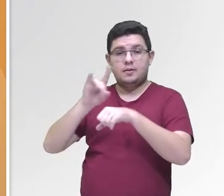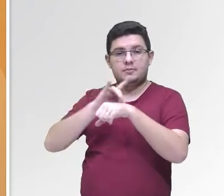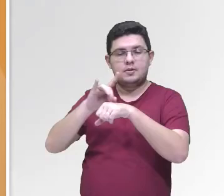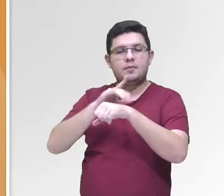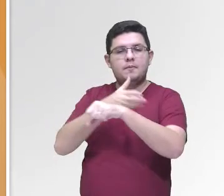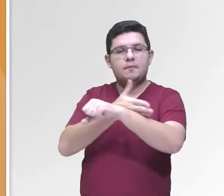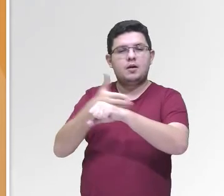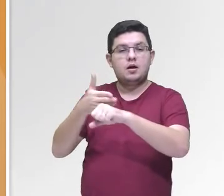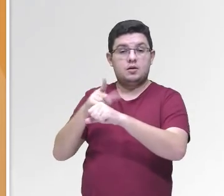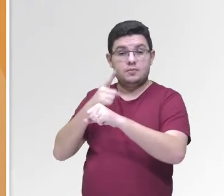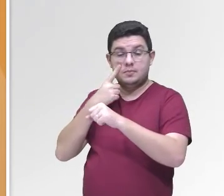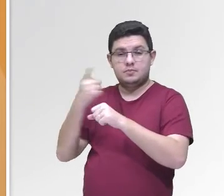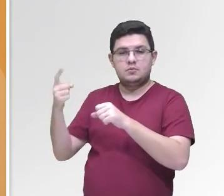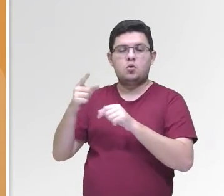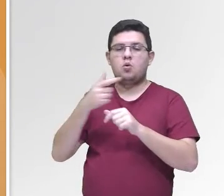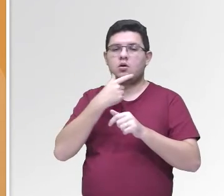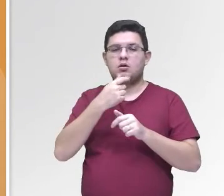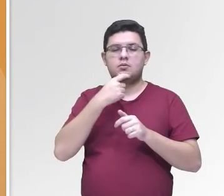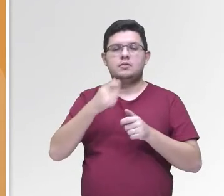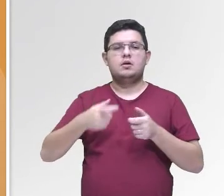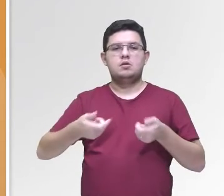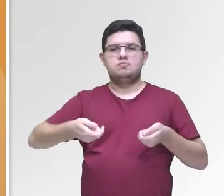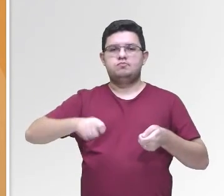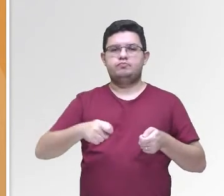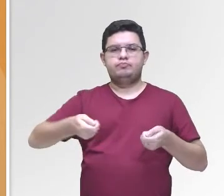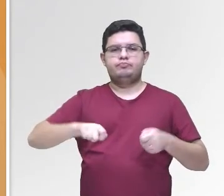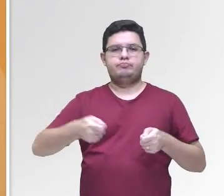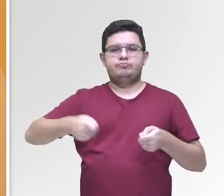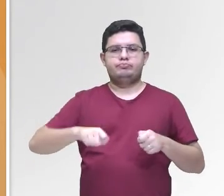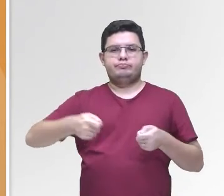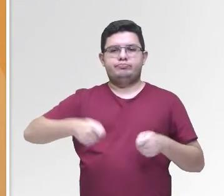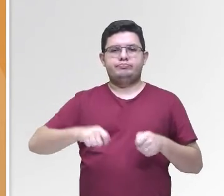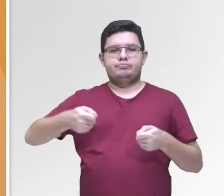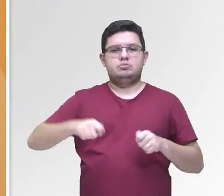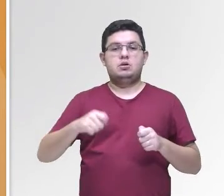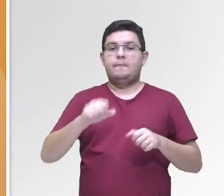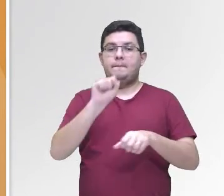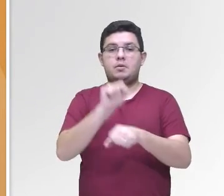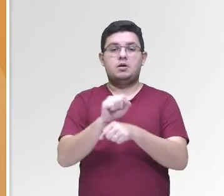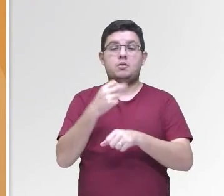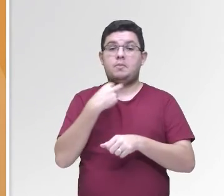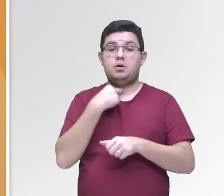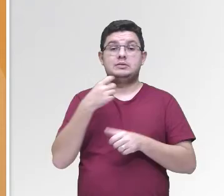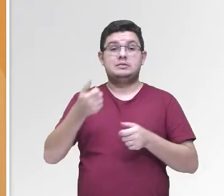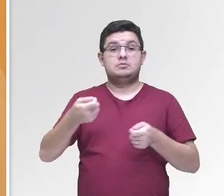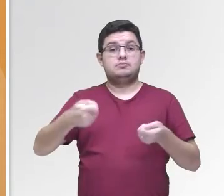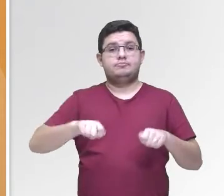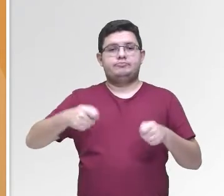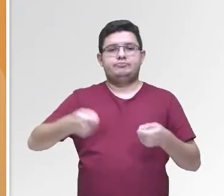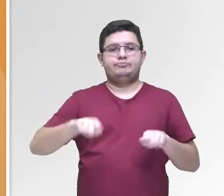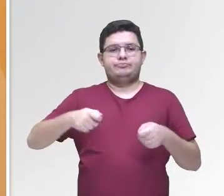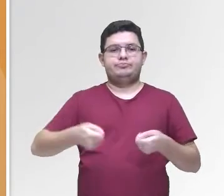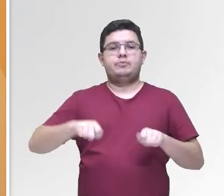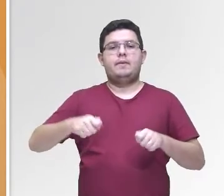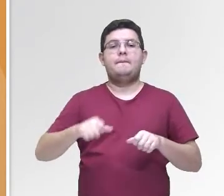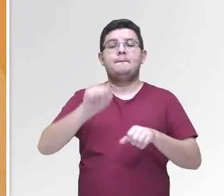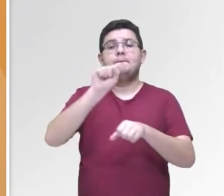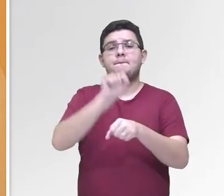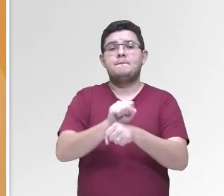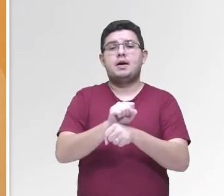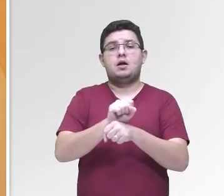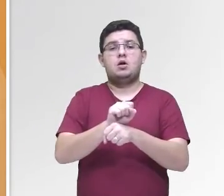Se ele para, o que acontece? O que vai acontecer? Vai parar ali toda a linha de montagem e